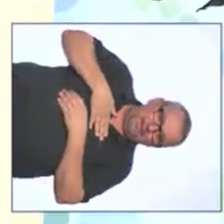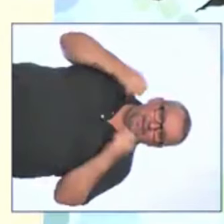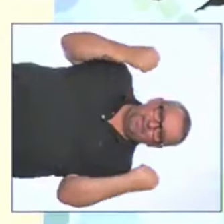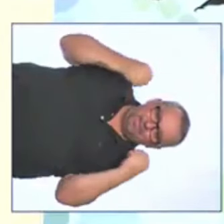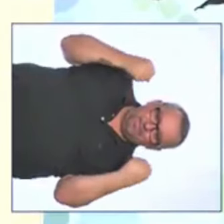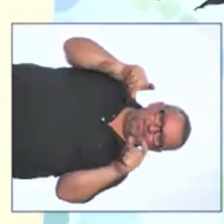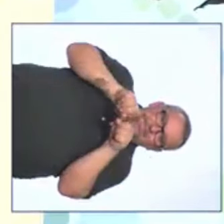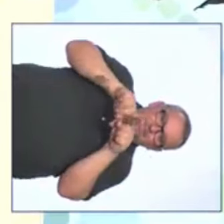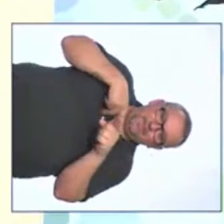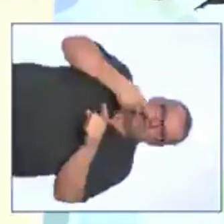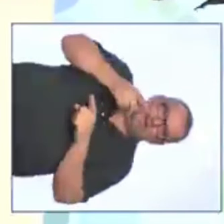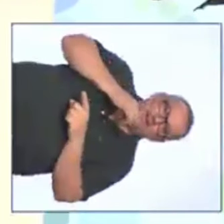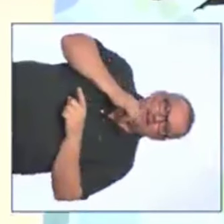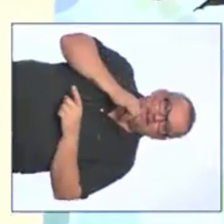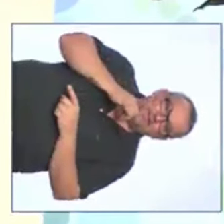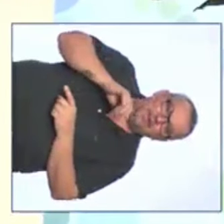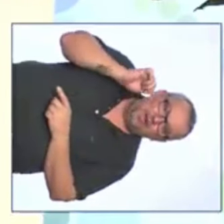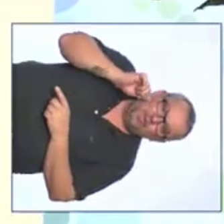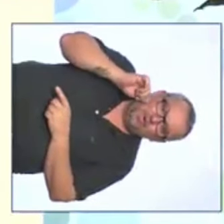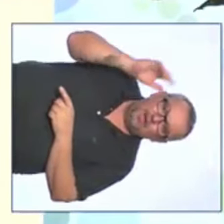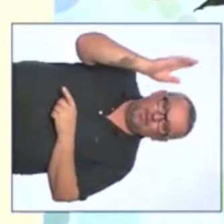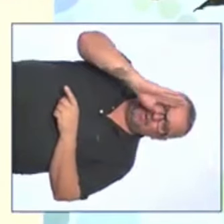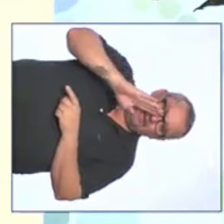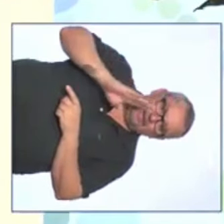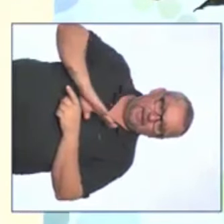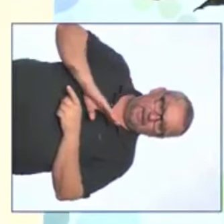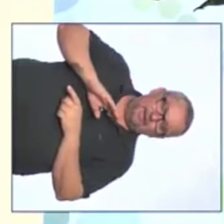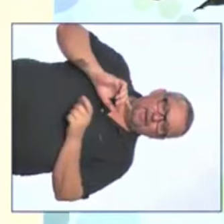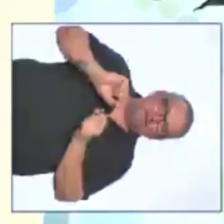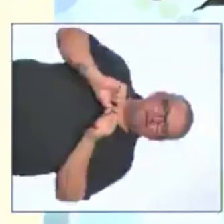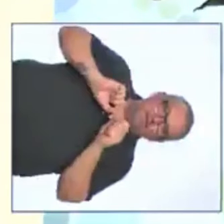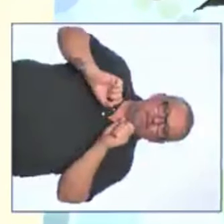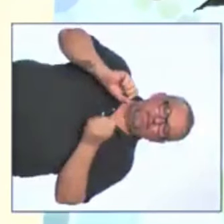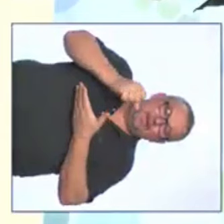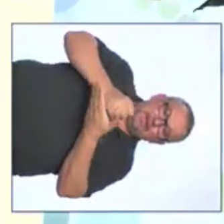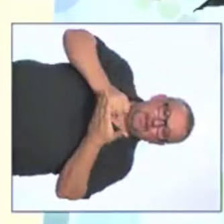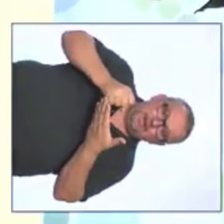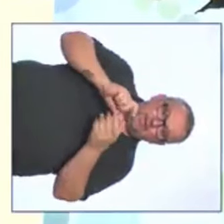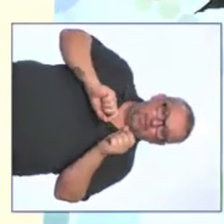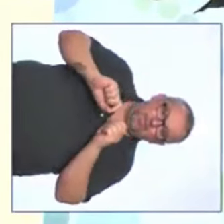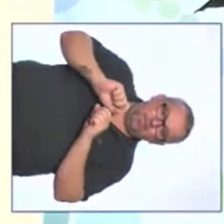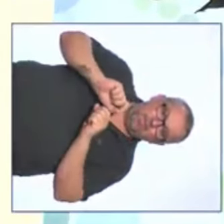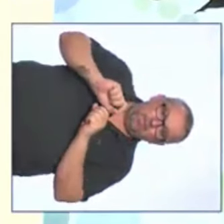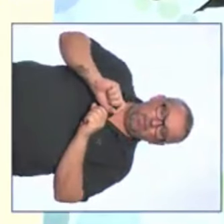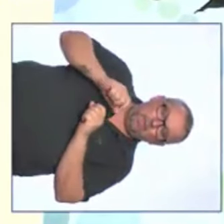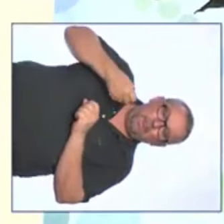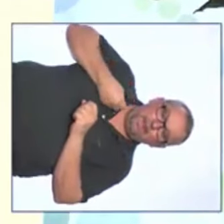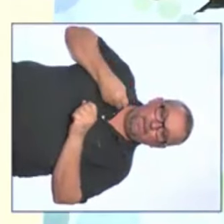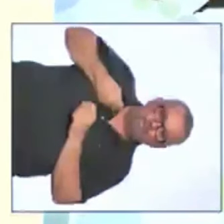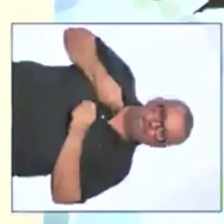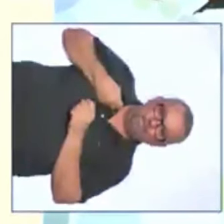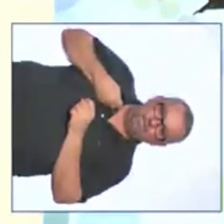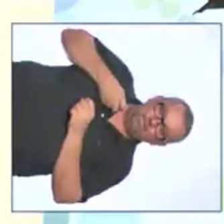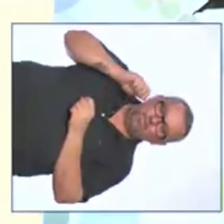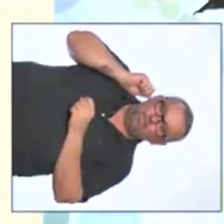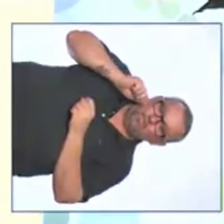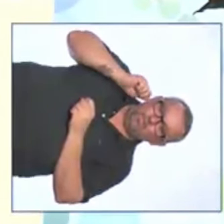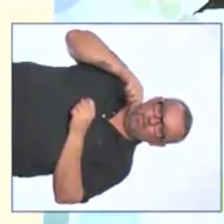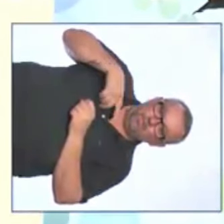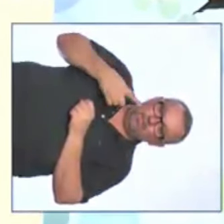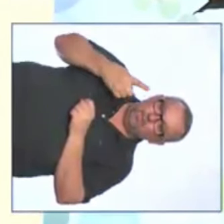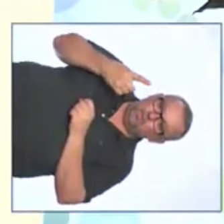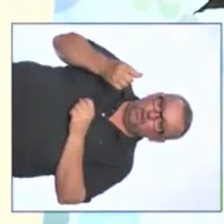muita questão de falarem assim a mulher brasileira a gente baseia muito as questões numéricas aí a mulher tem 1